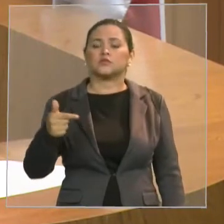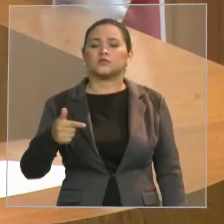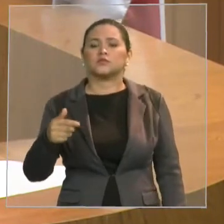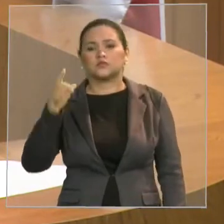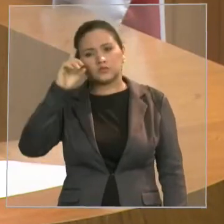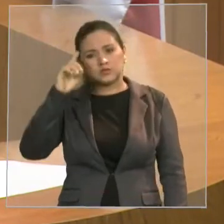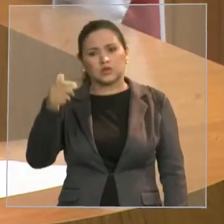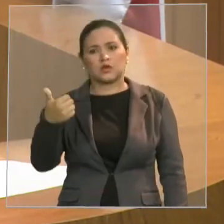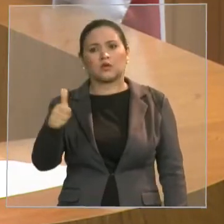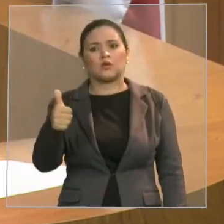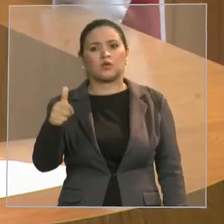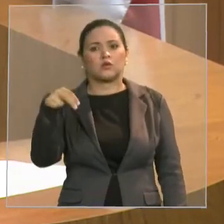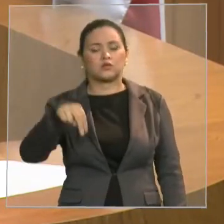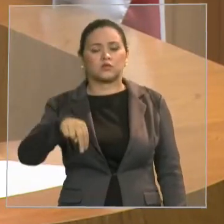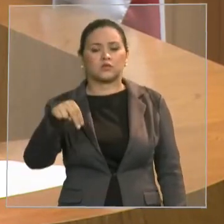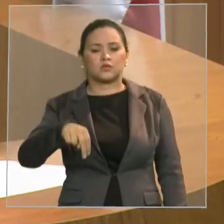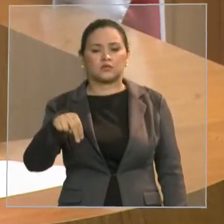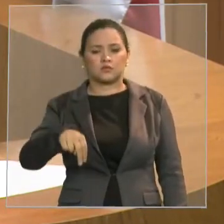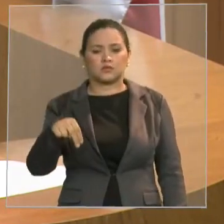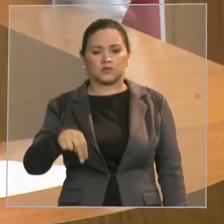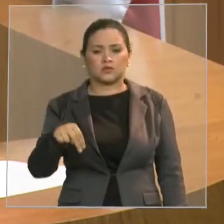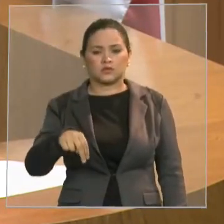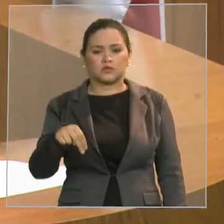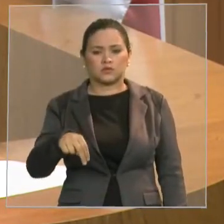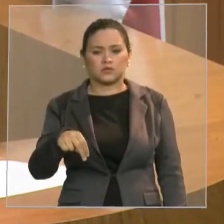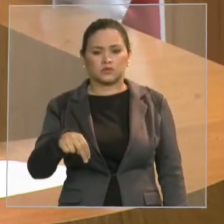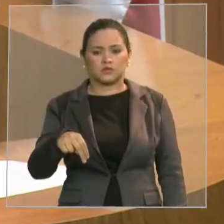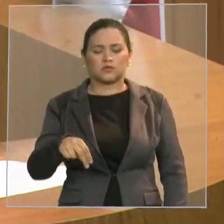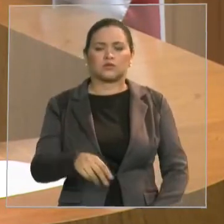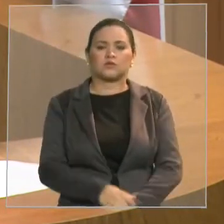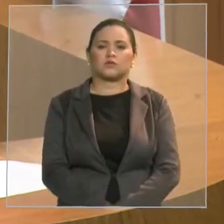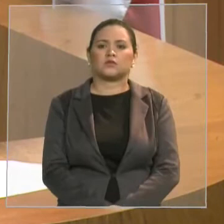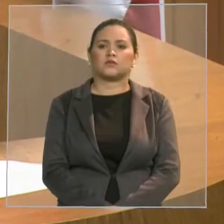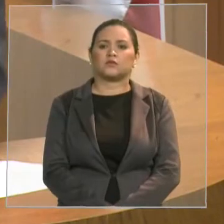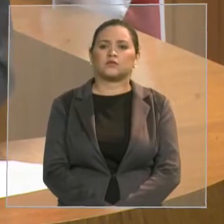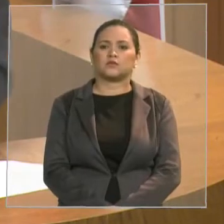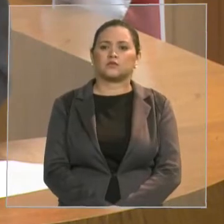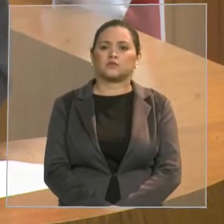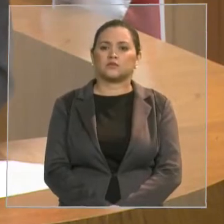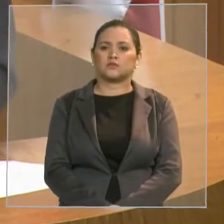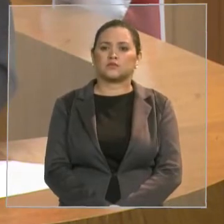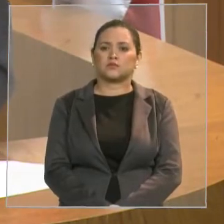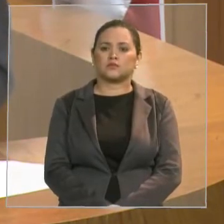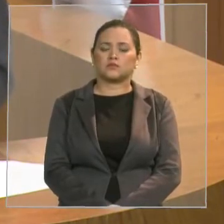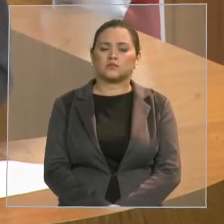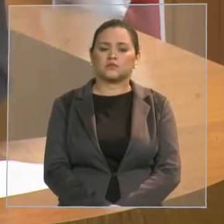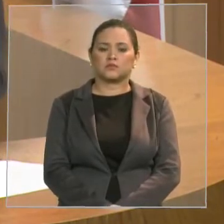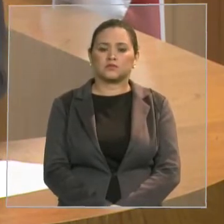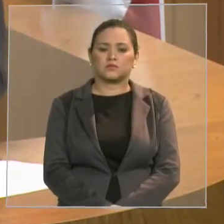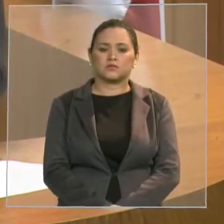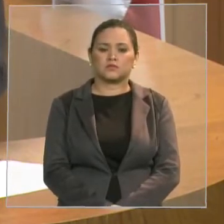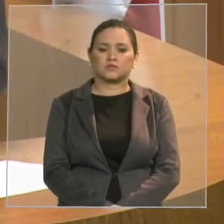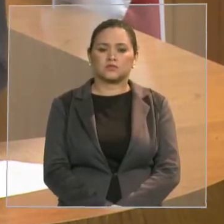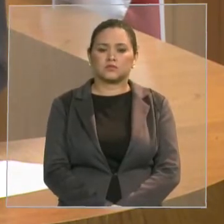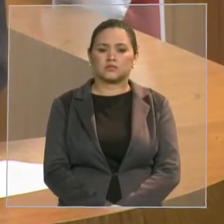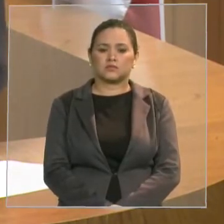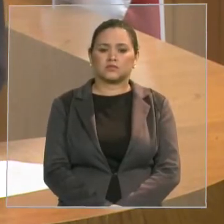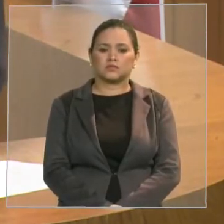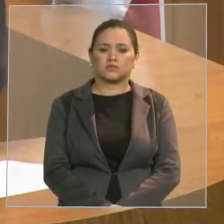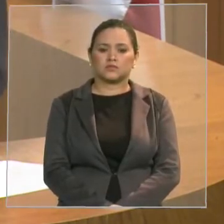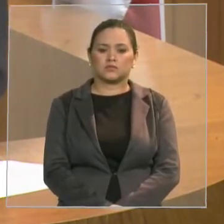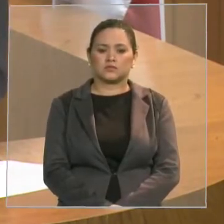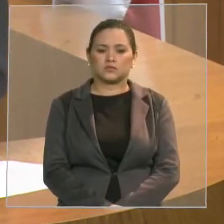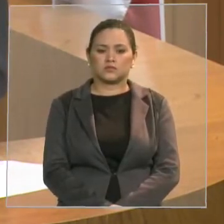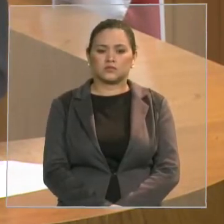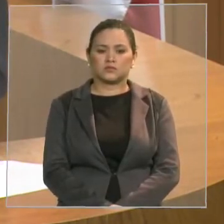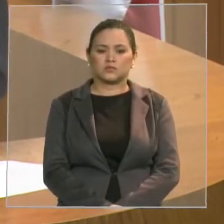de novembro, que a sonda conseguiu entrar 11 centímetros. Ou seja, tem todo um prontuário. Foi